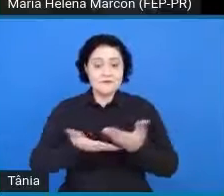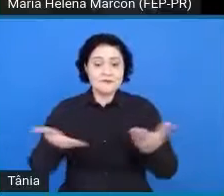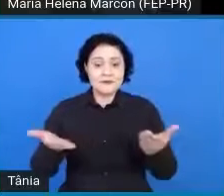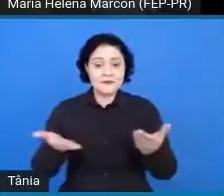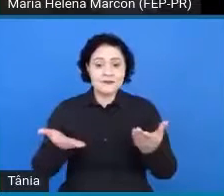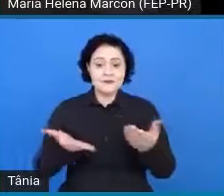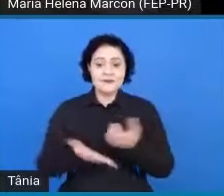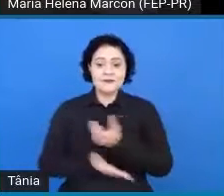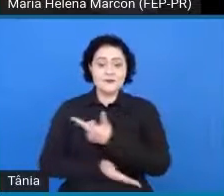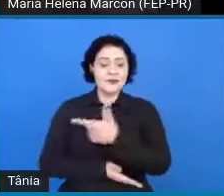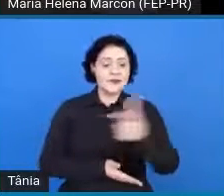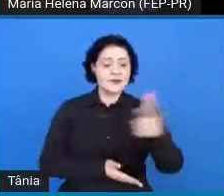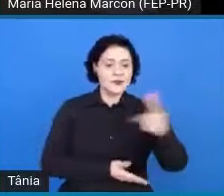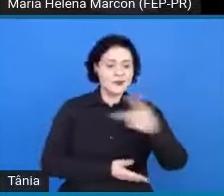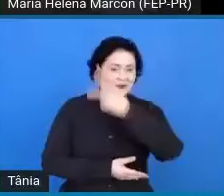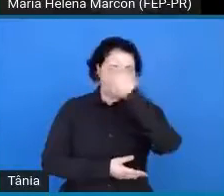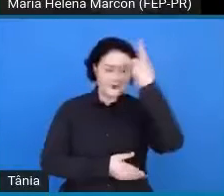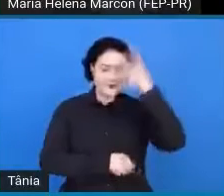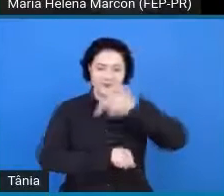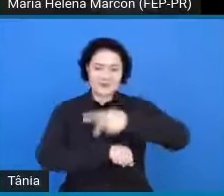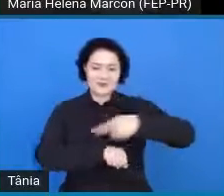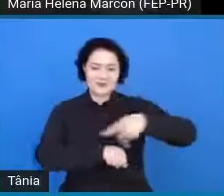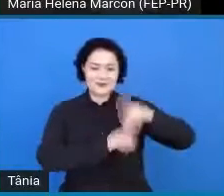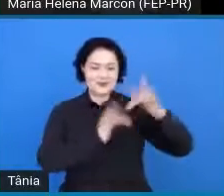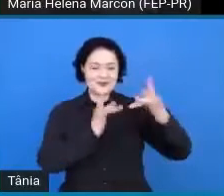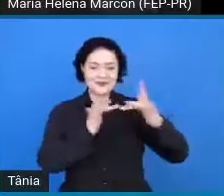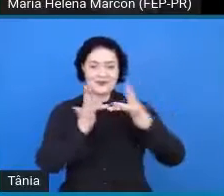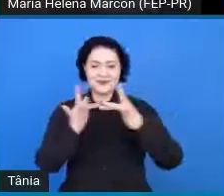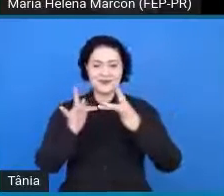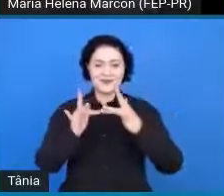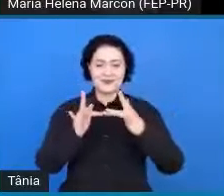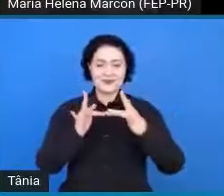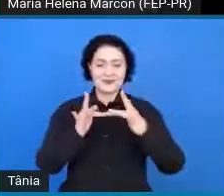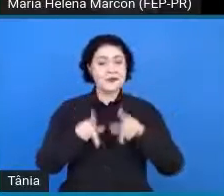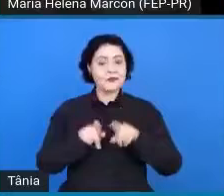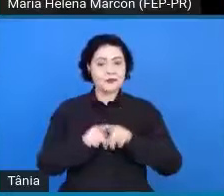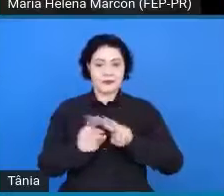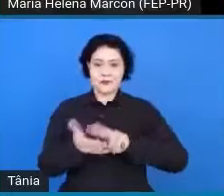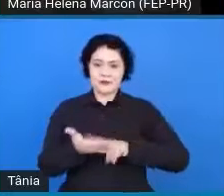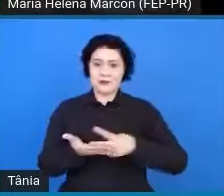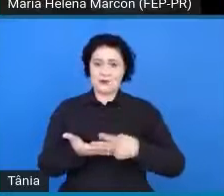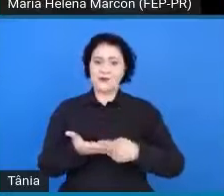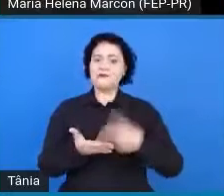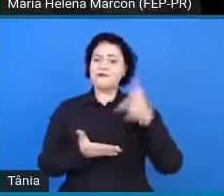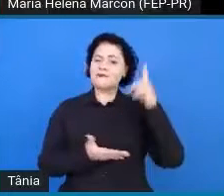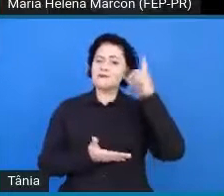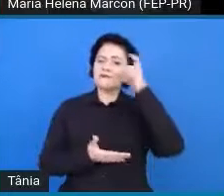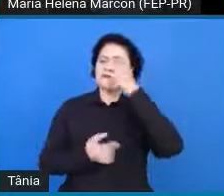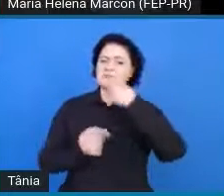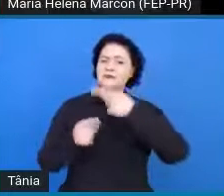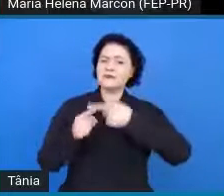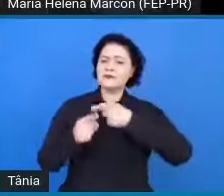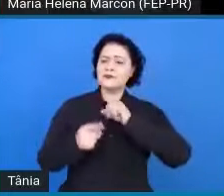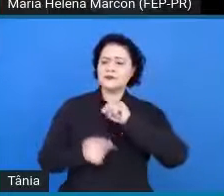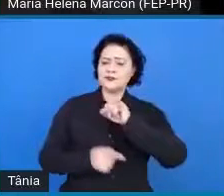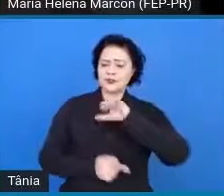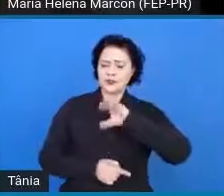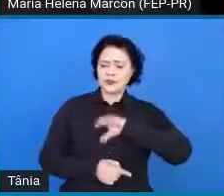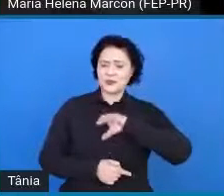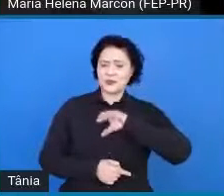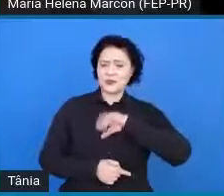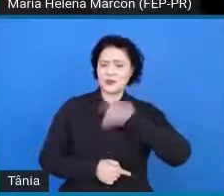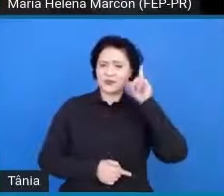de irmãos de outros países é um pouco complexo traduzir porque se no nosso idioma nós já temos